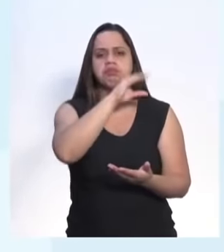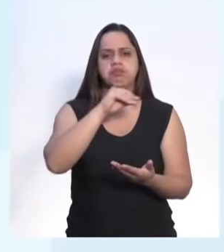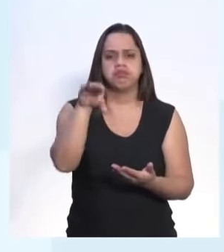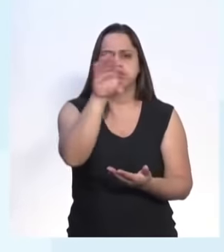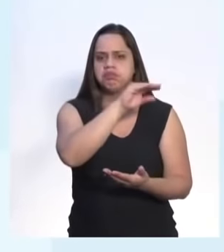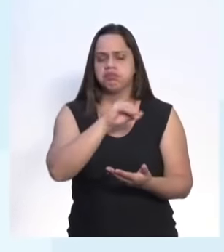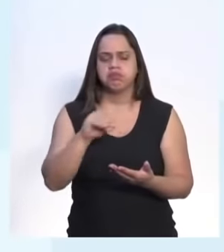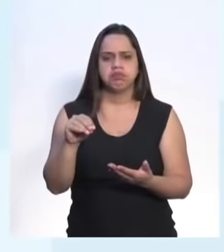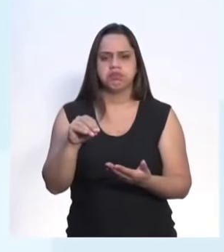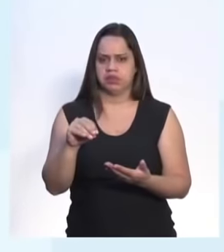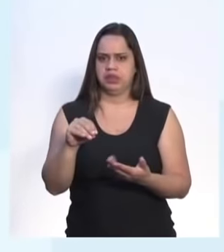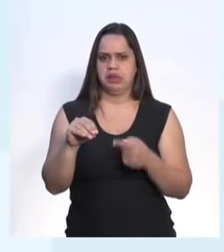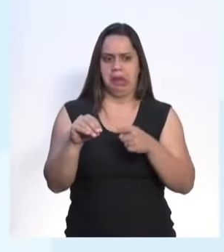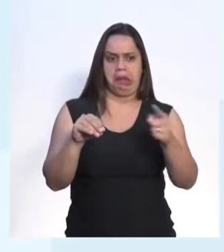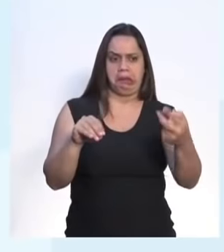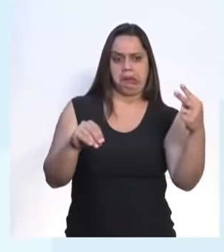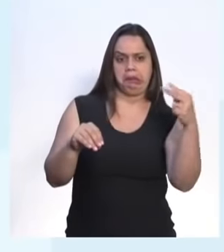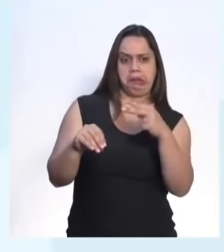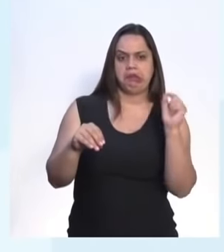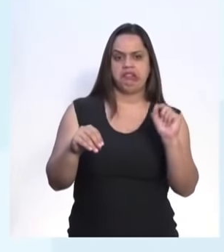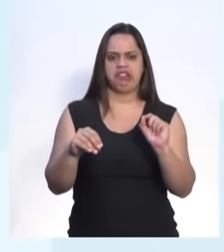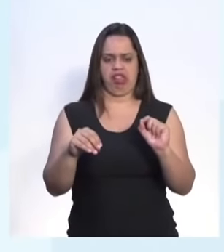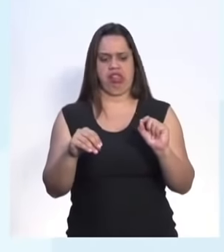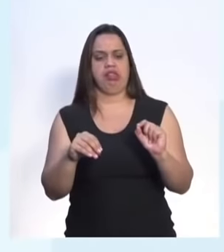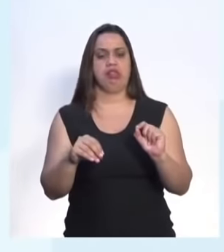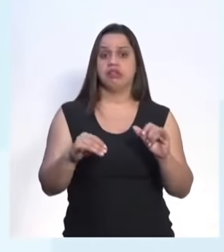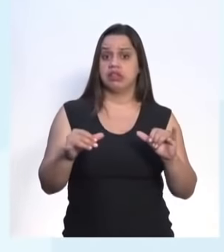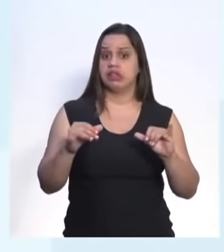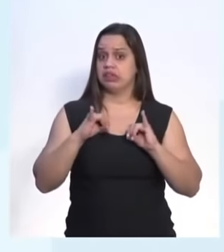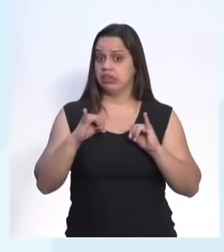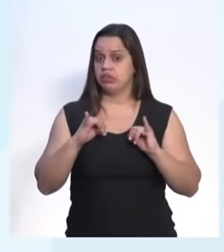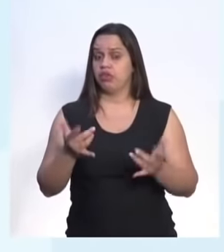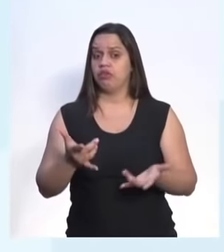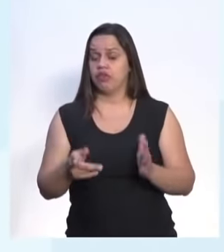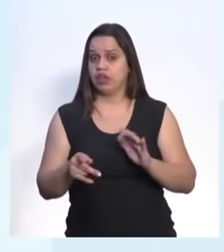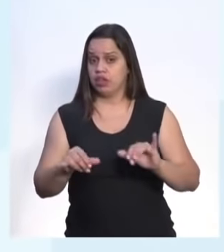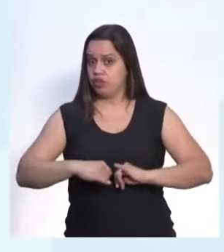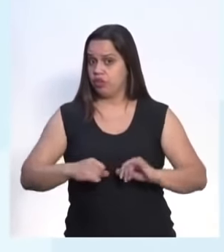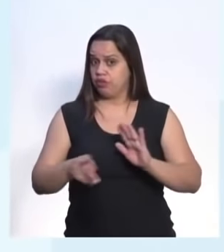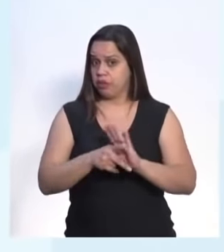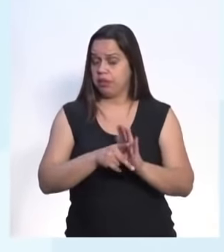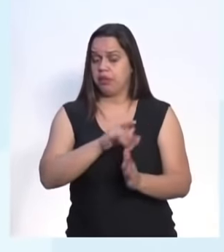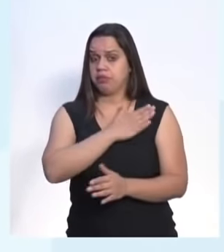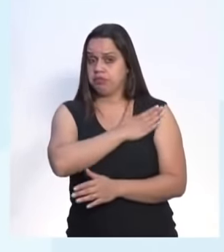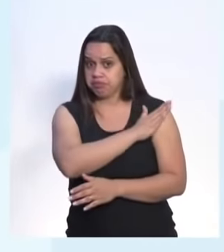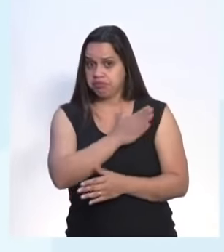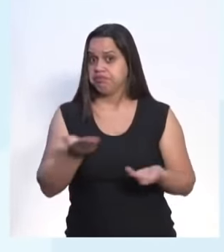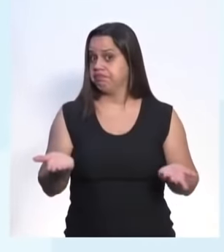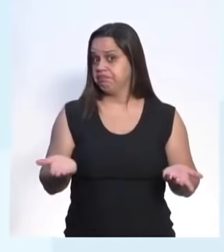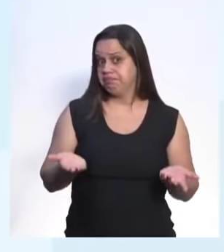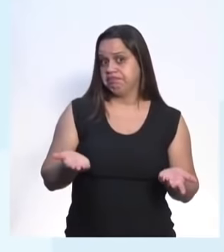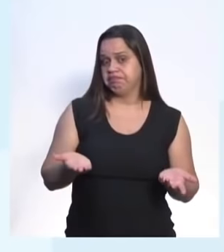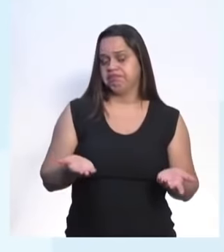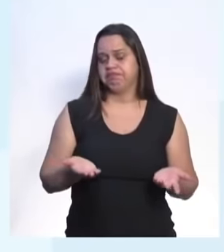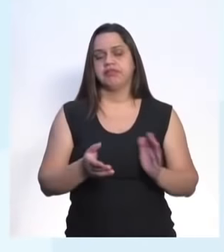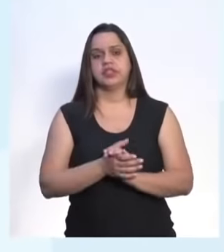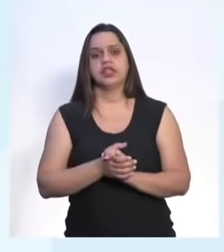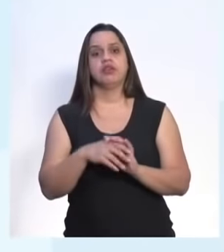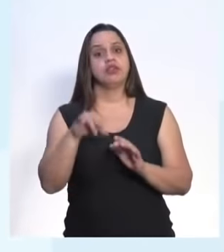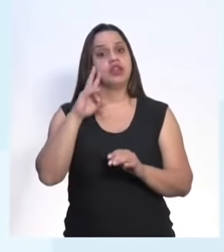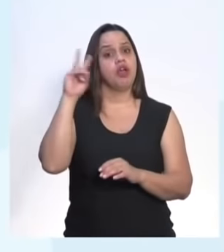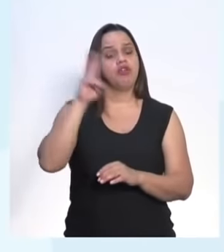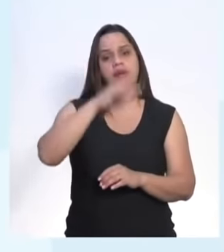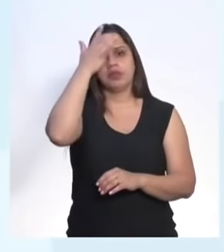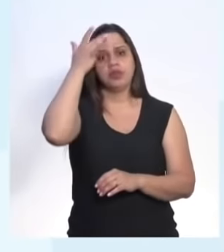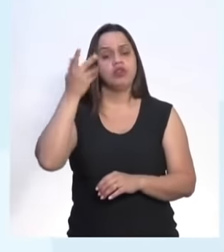forma pode sofrer um preconceito linguístico? Olha o que a gente falou ontem. Ah. Será que, se eu vejo alguém falando assim, eu posso